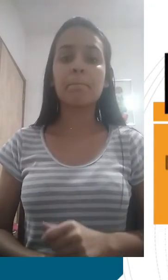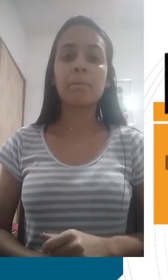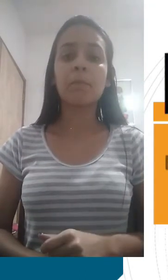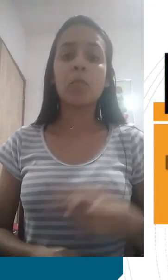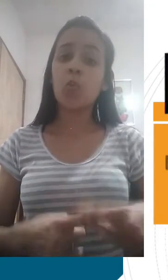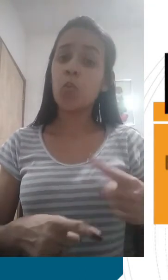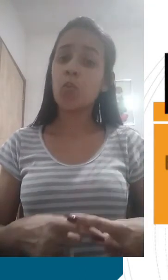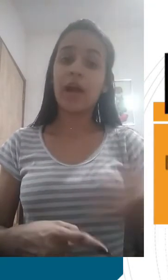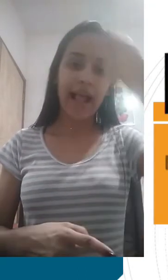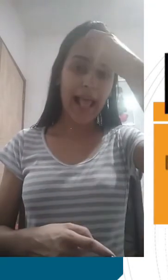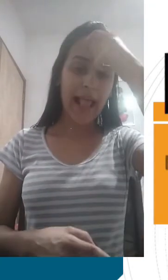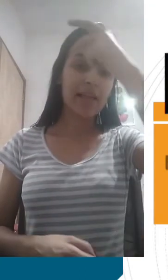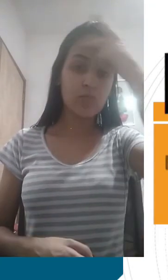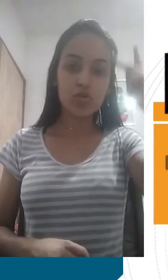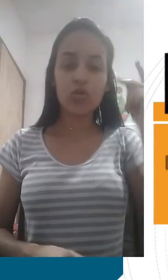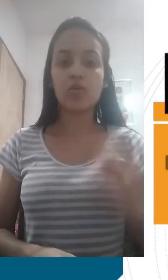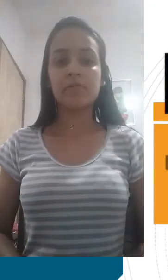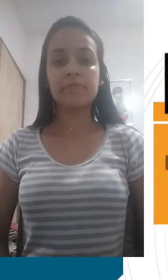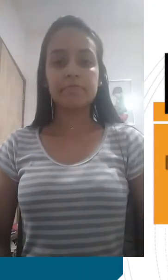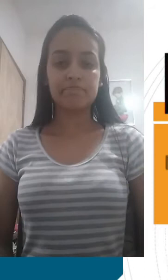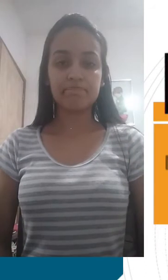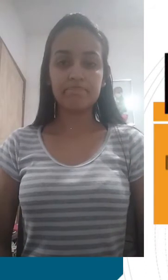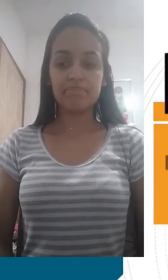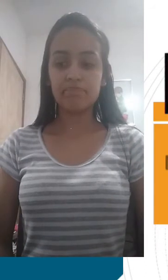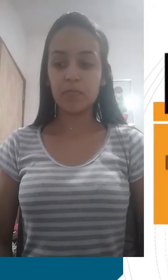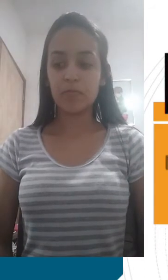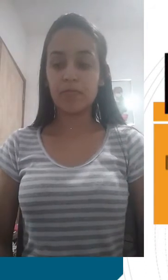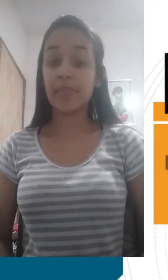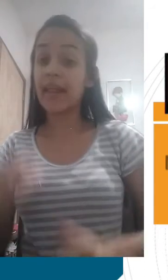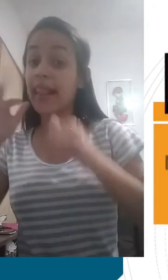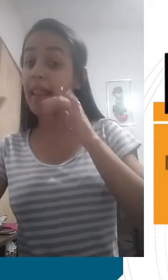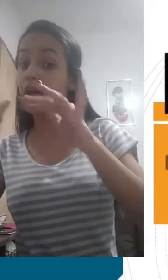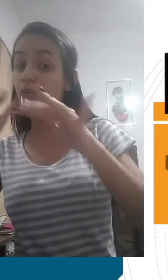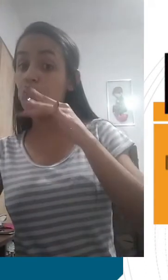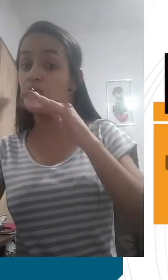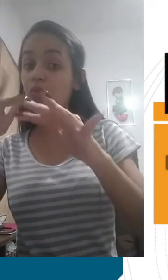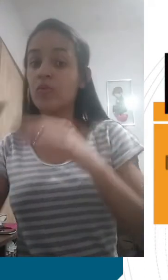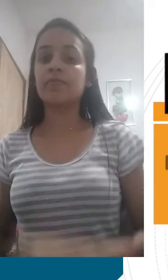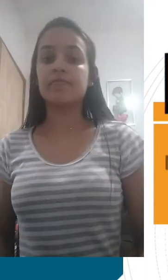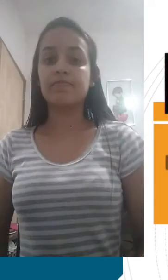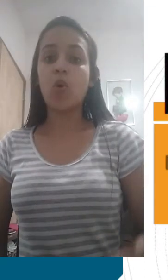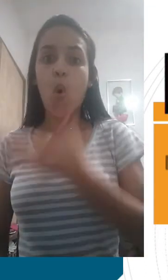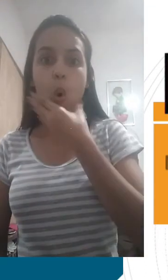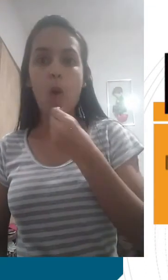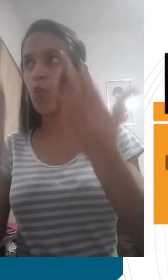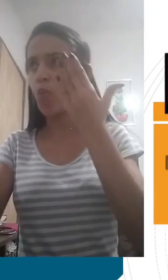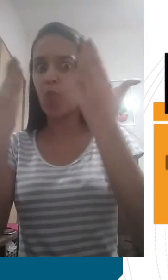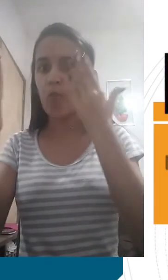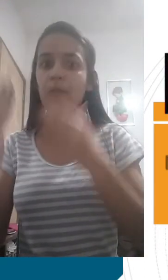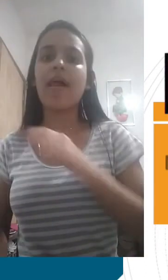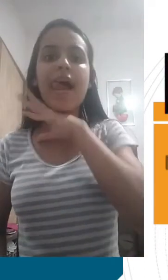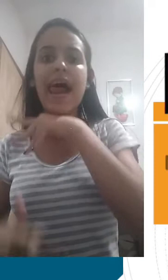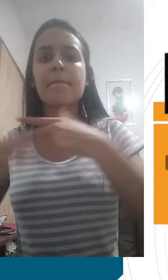relação do movimento literário com a psicologia. Naturalismo, o homem é um animal e